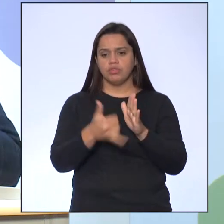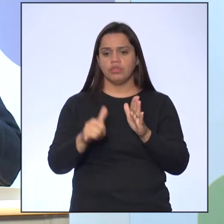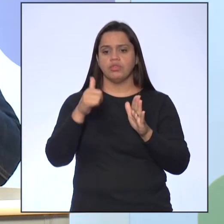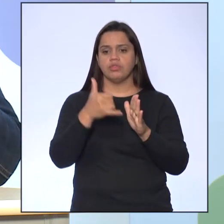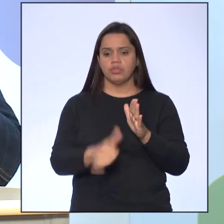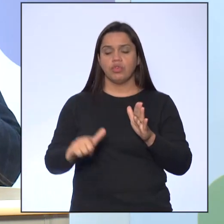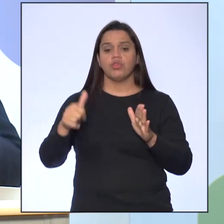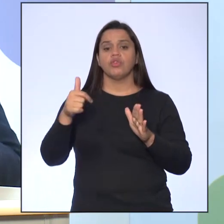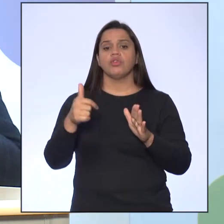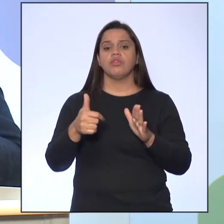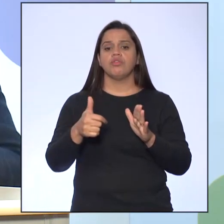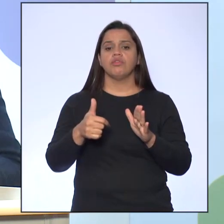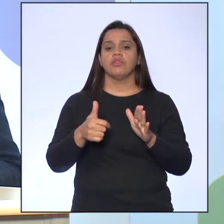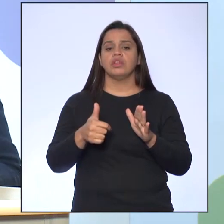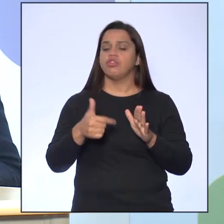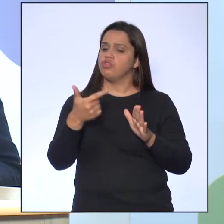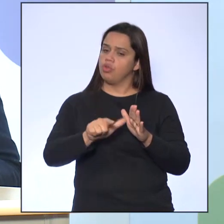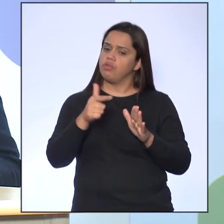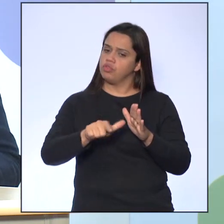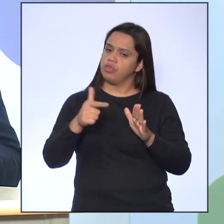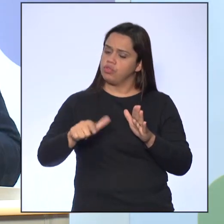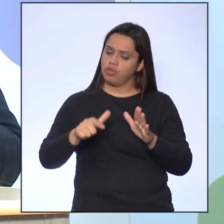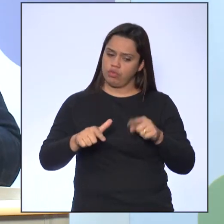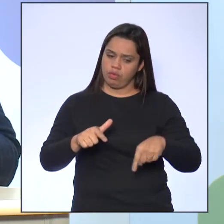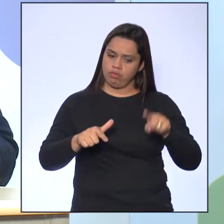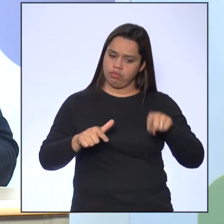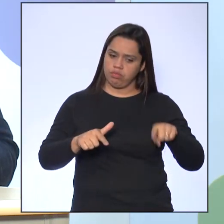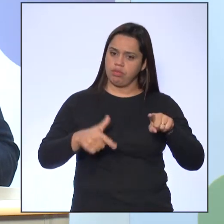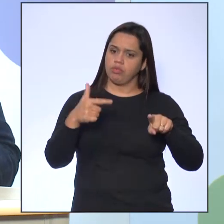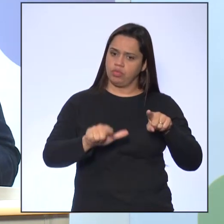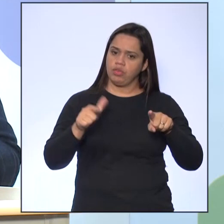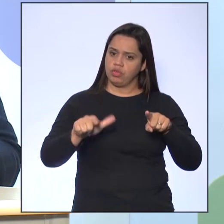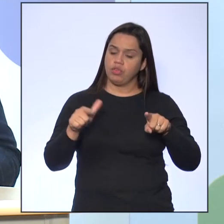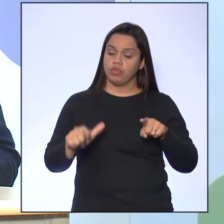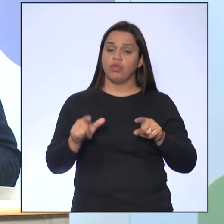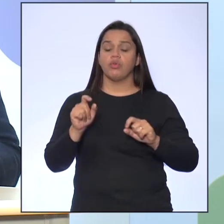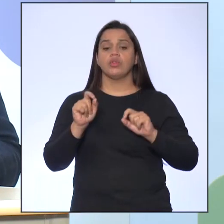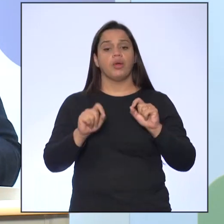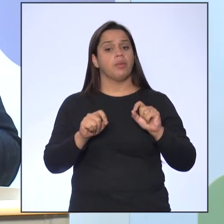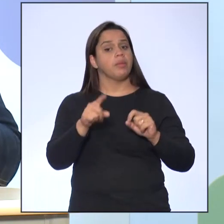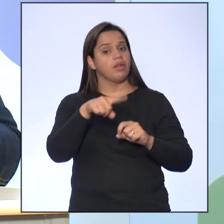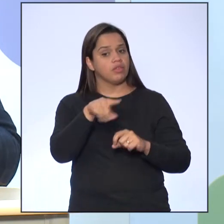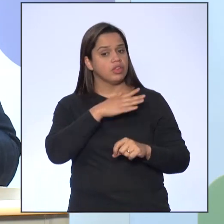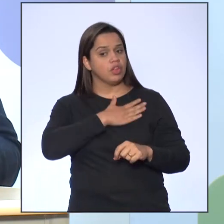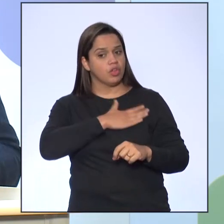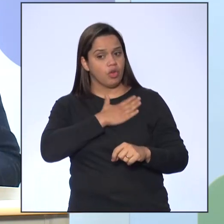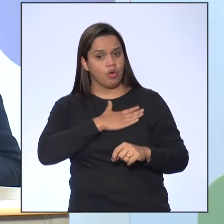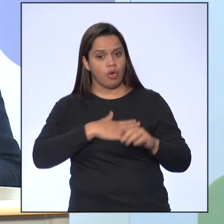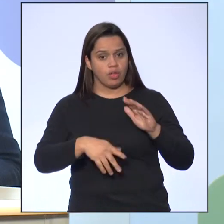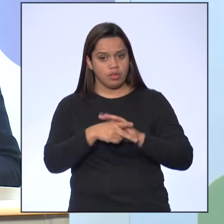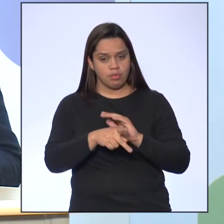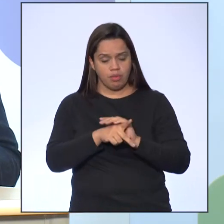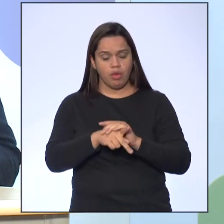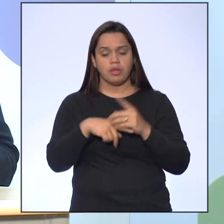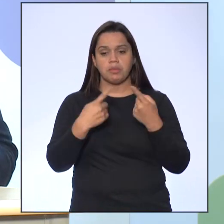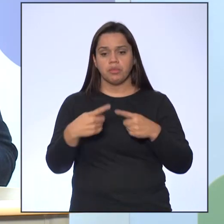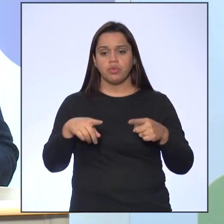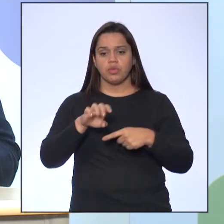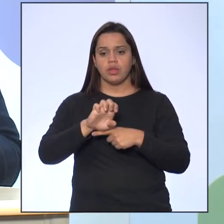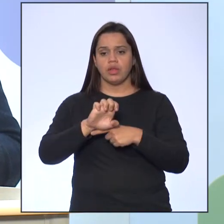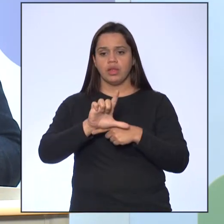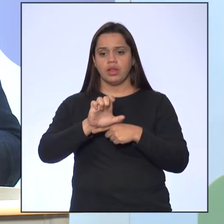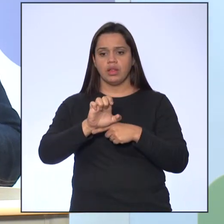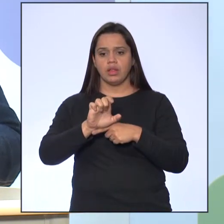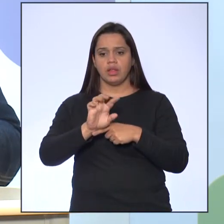vão se repetindo em intervalos regulares de tempo, tá? Citando até para vocês que gostam, né, desse estilo de música eletrônica mais